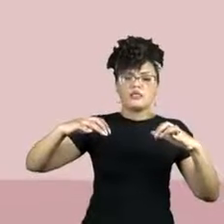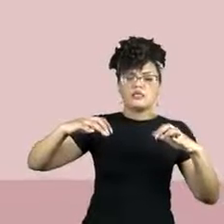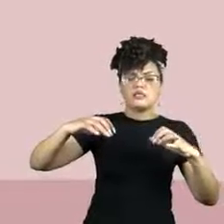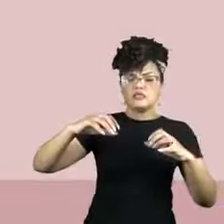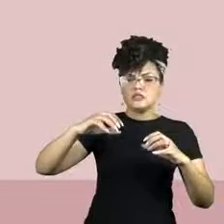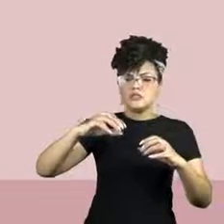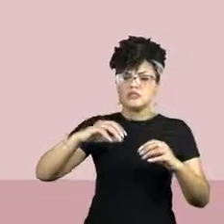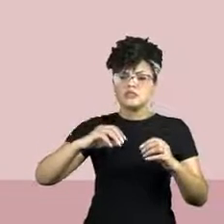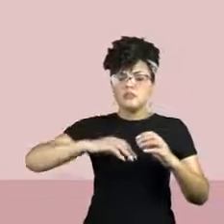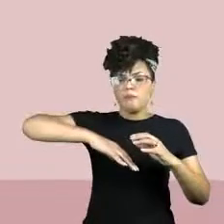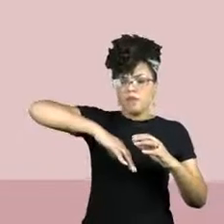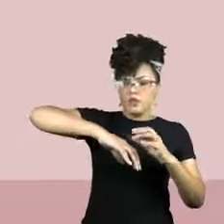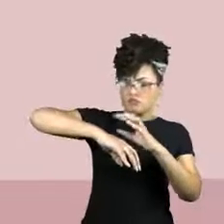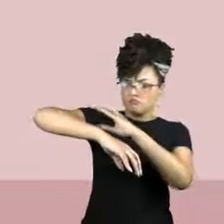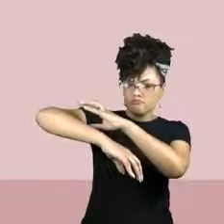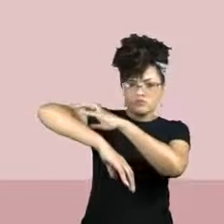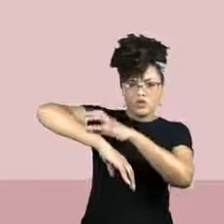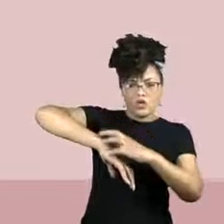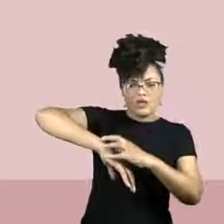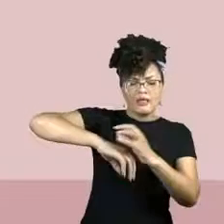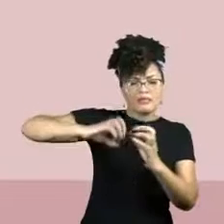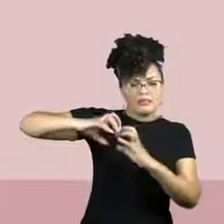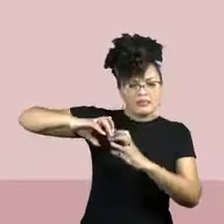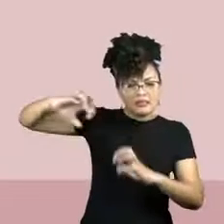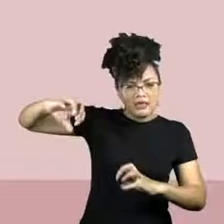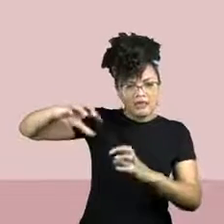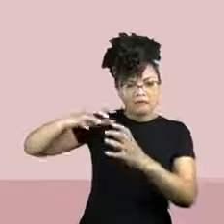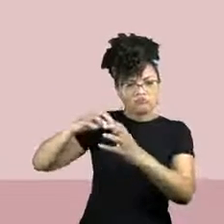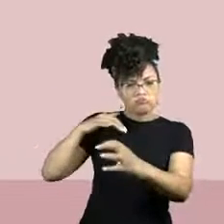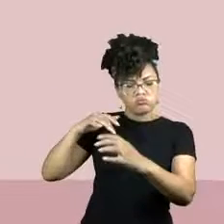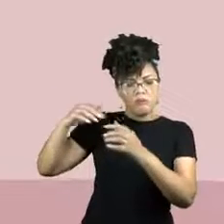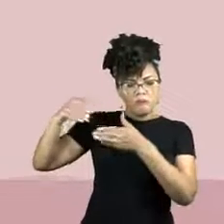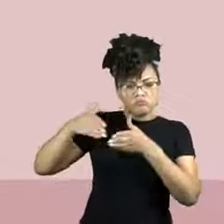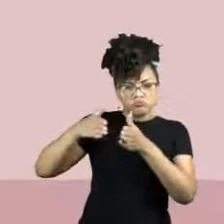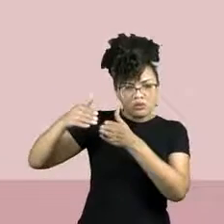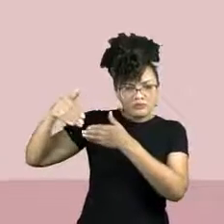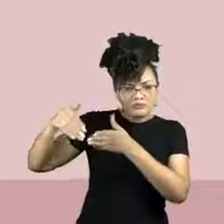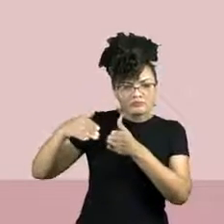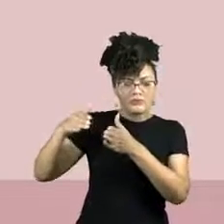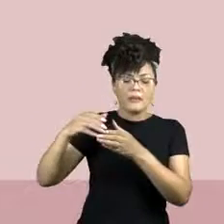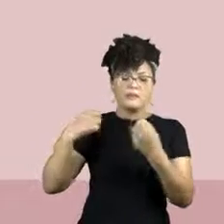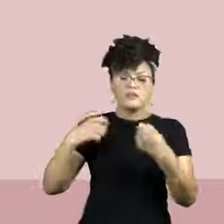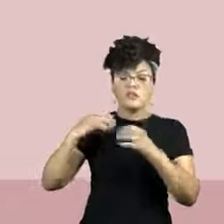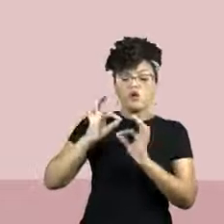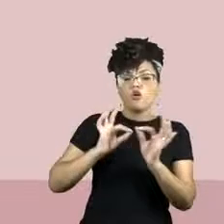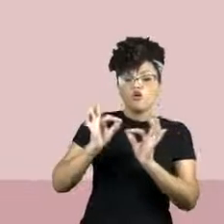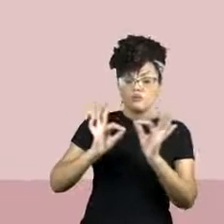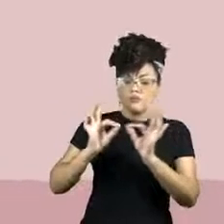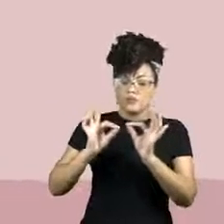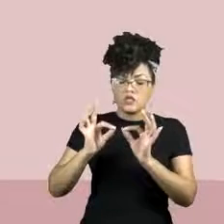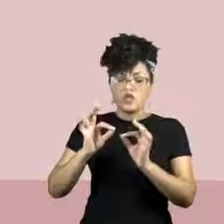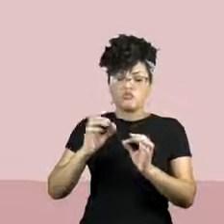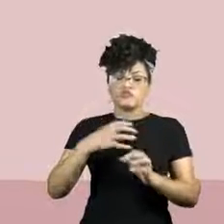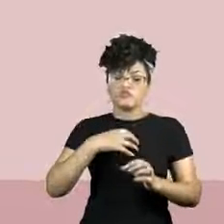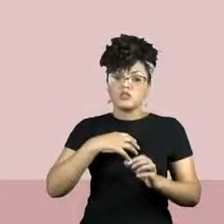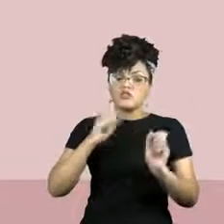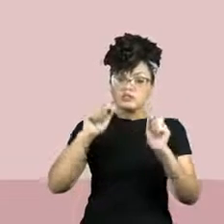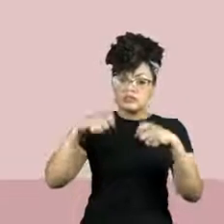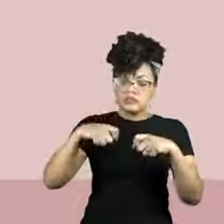em taludes. E nessas variáveis, a gente precisa organizar todas elas de tal maneira que a gente consiga